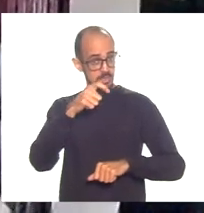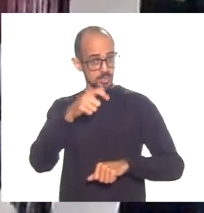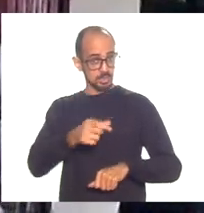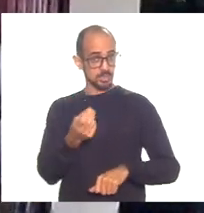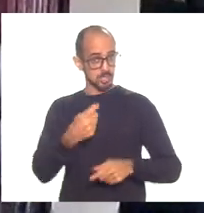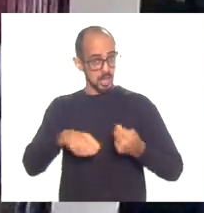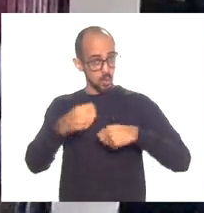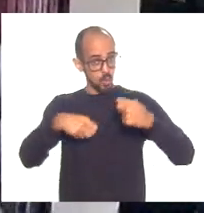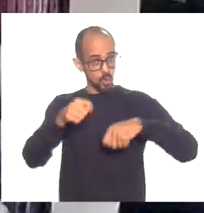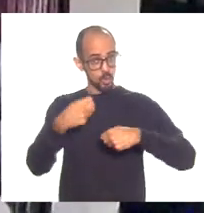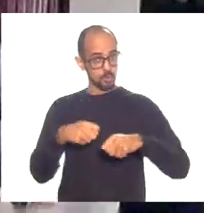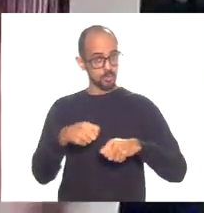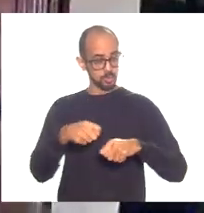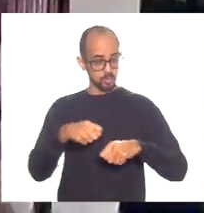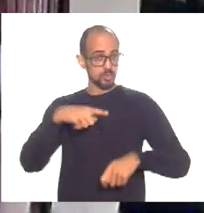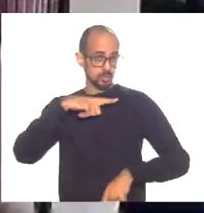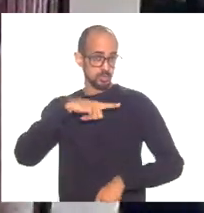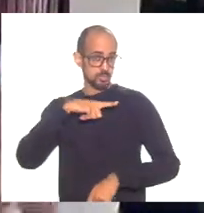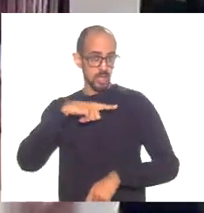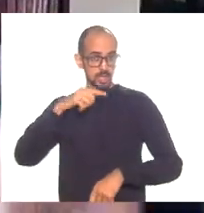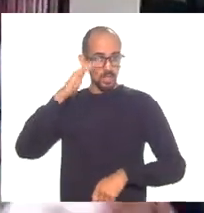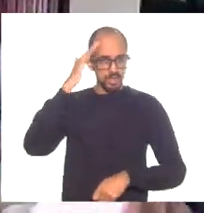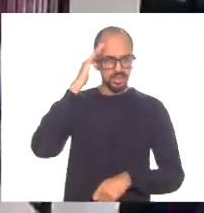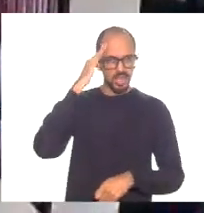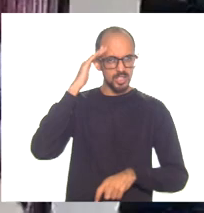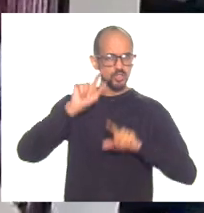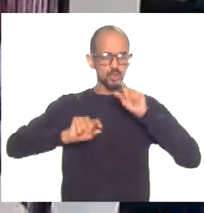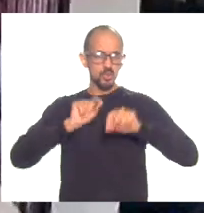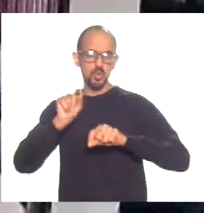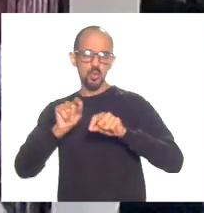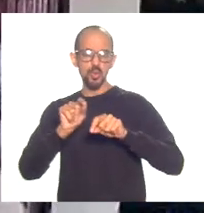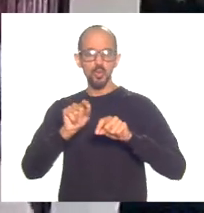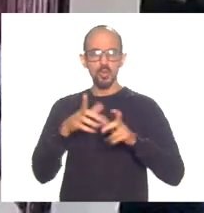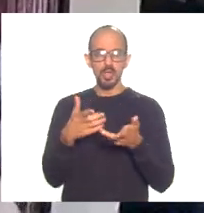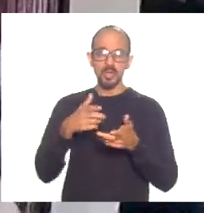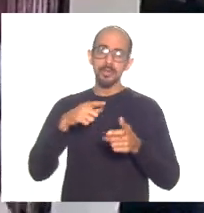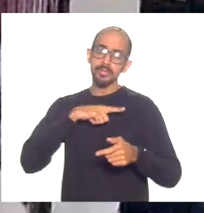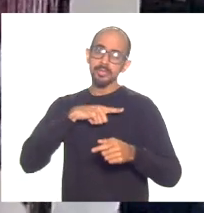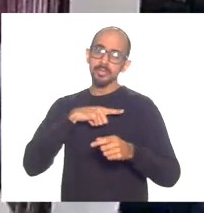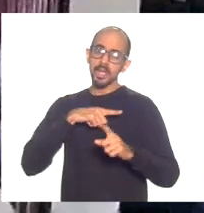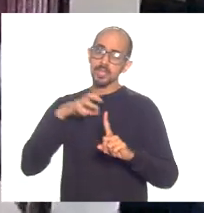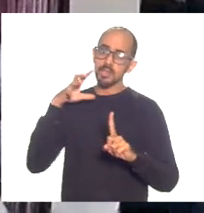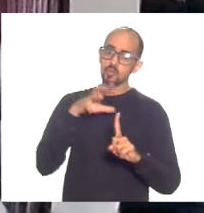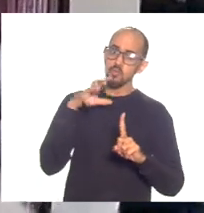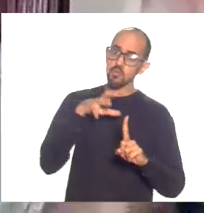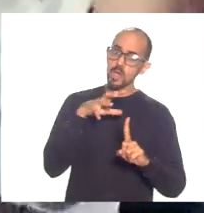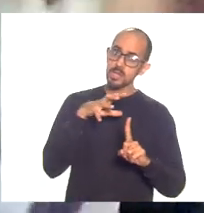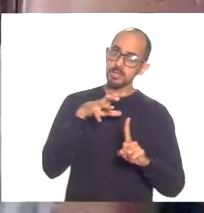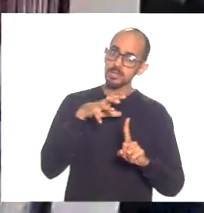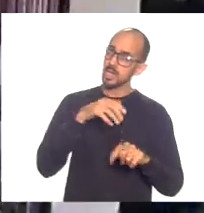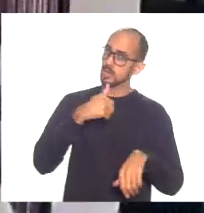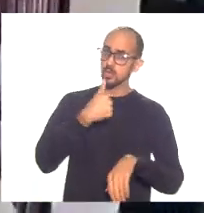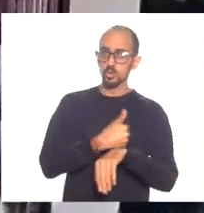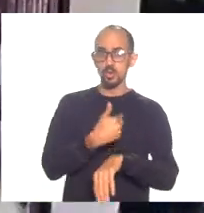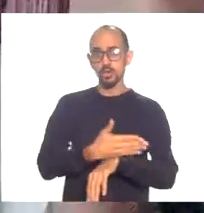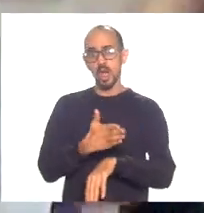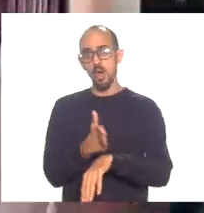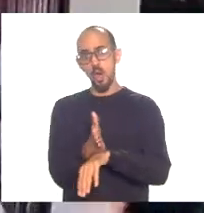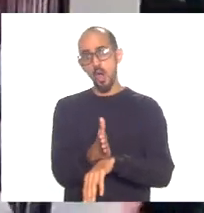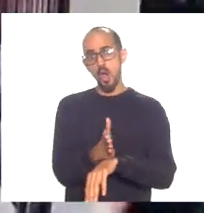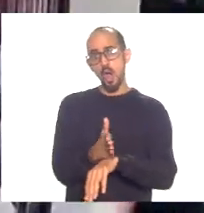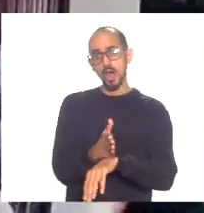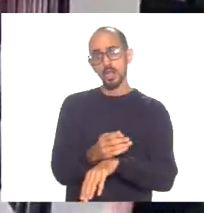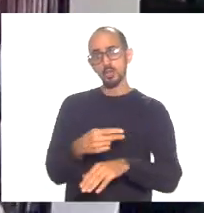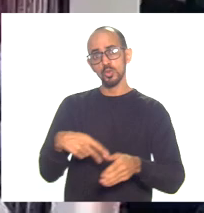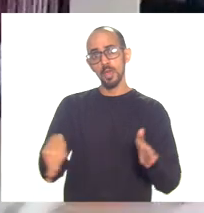econômicos, que entendem ter o poder de interferir o tempo todo naquilo que é público, naquilo que é